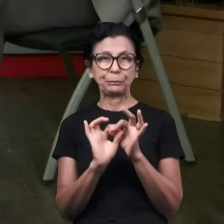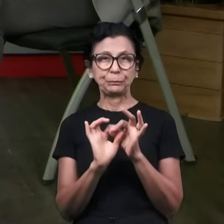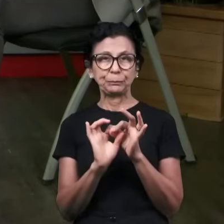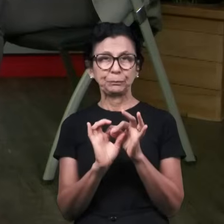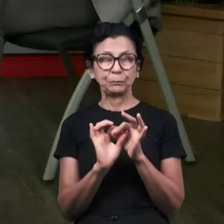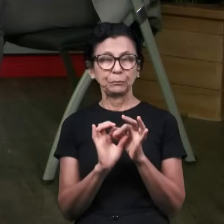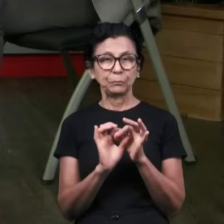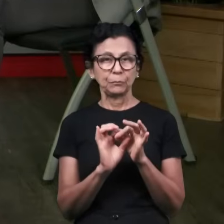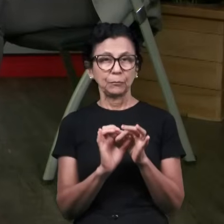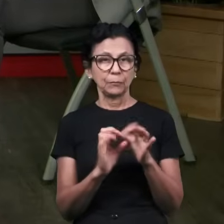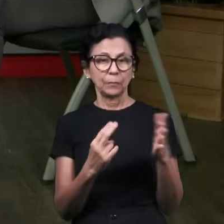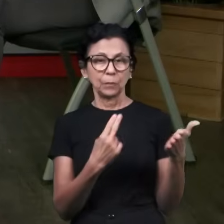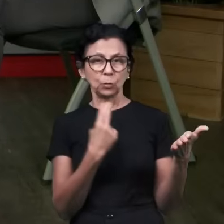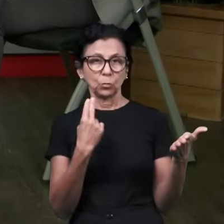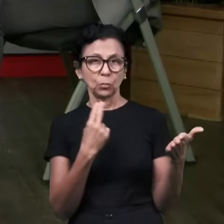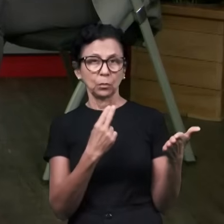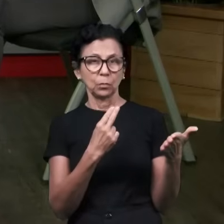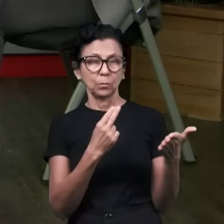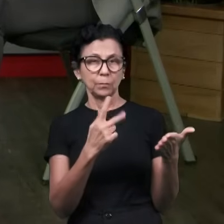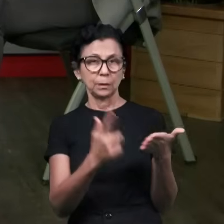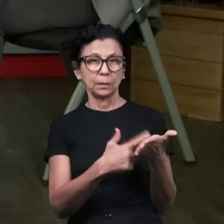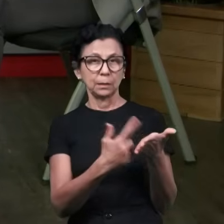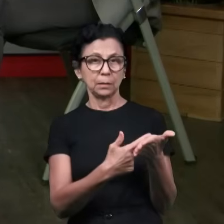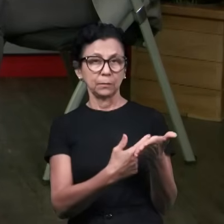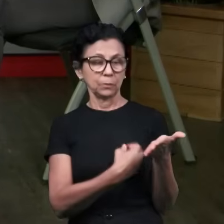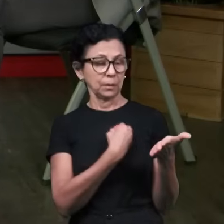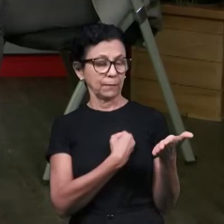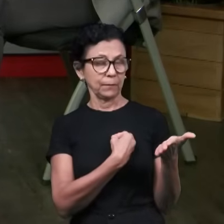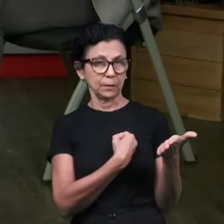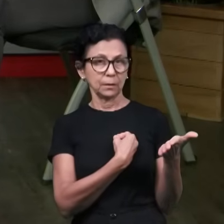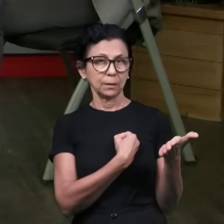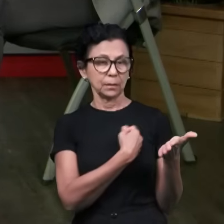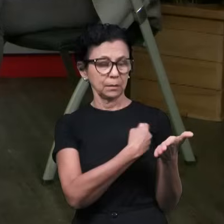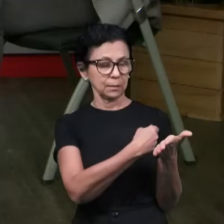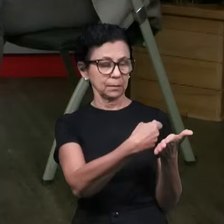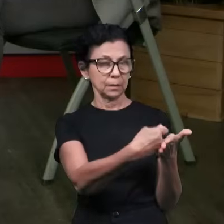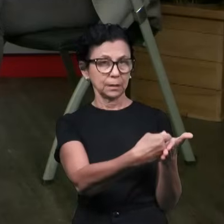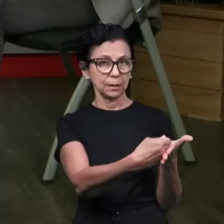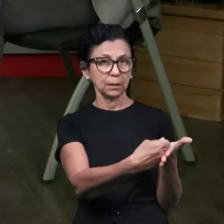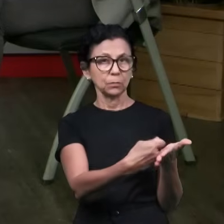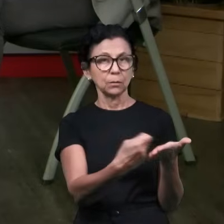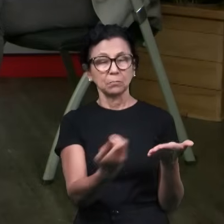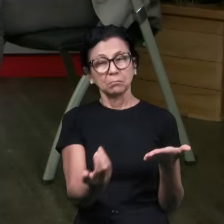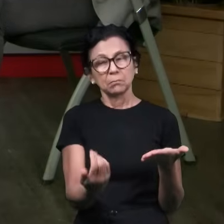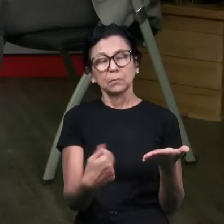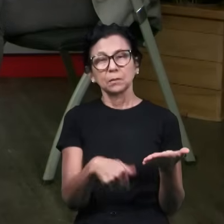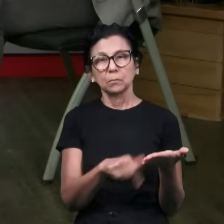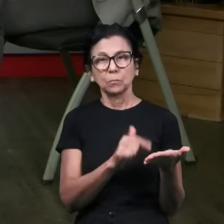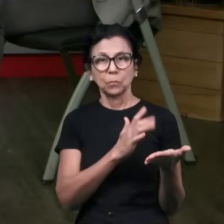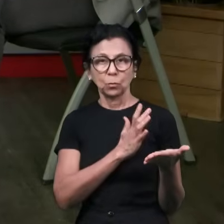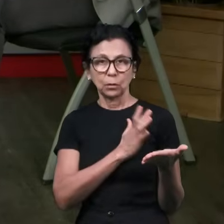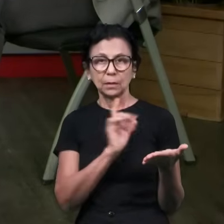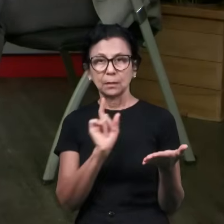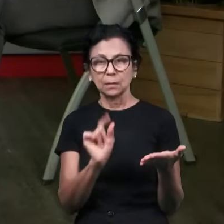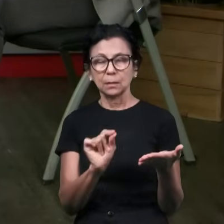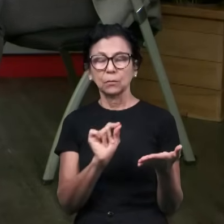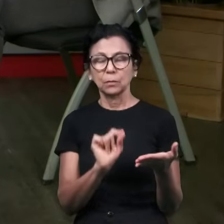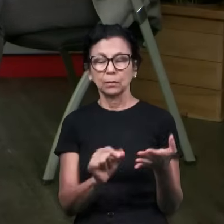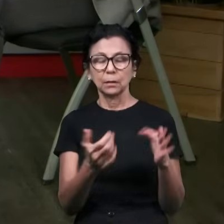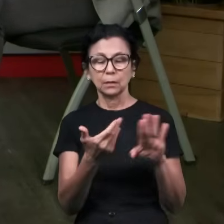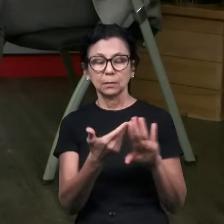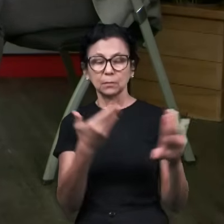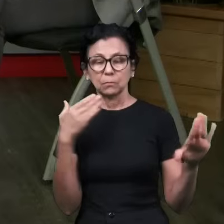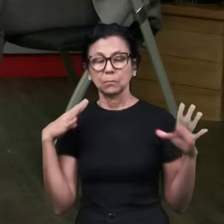o meu nome no livro da vida, eu branqueio o meu coração, eu me santifico obedecendo ao Espírito